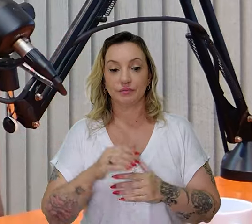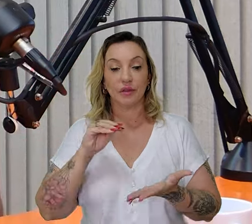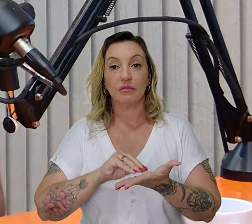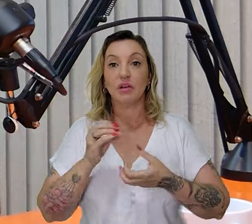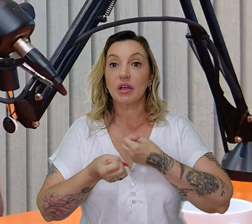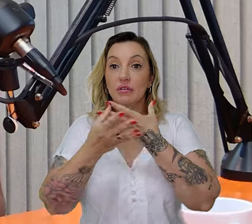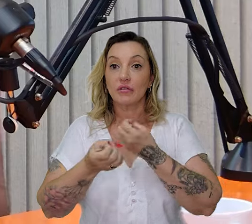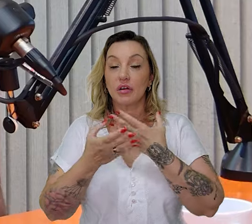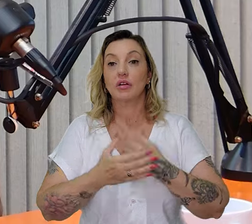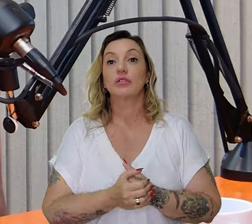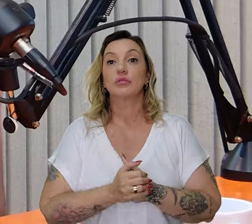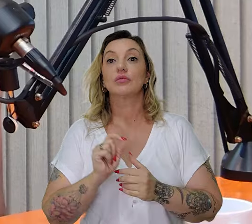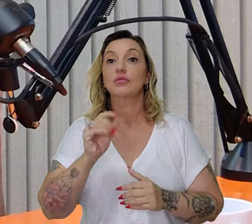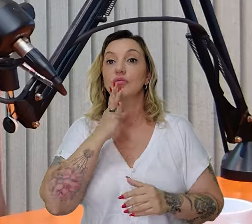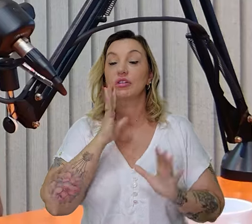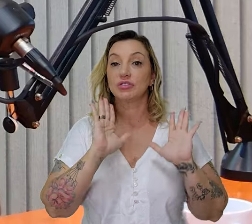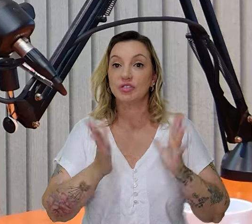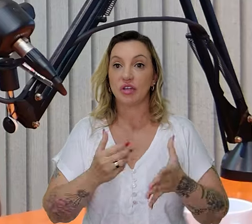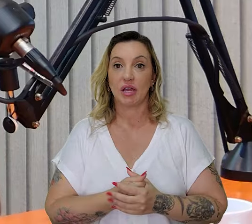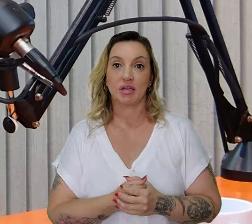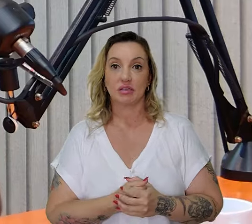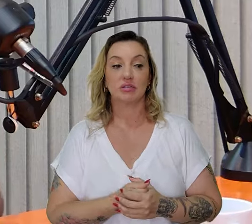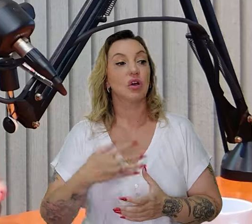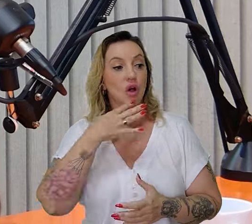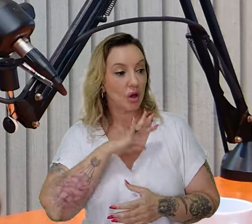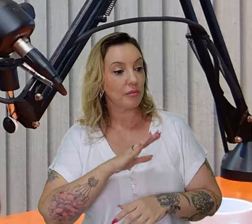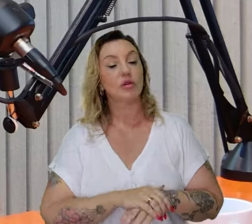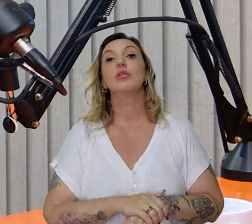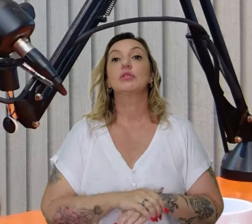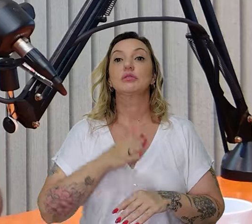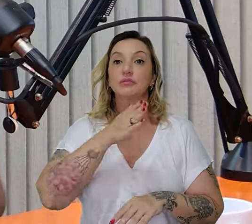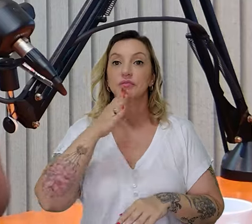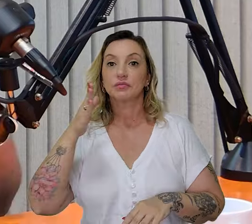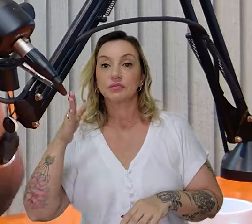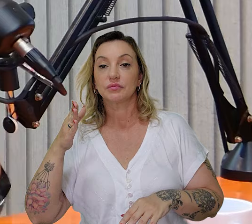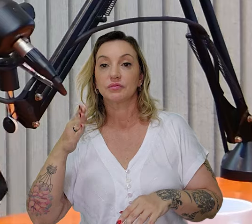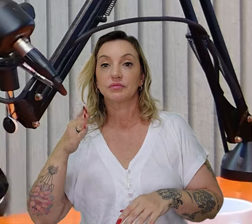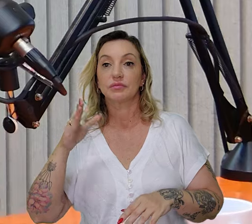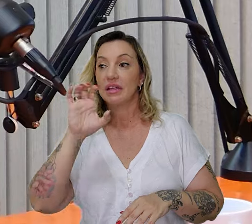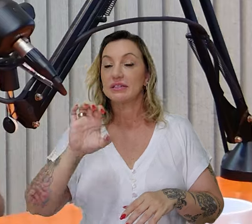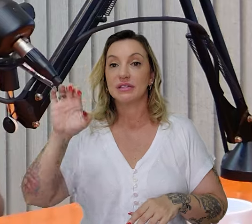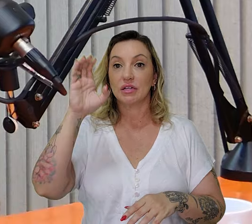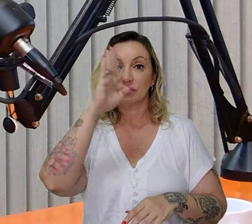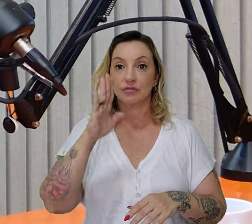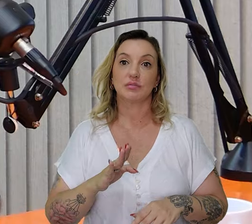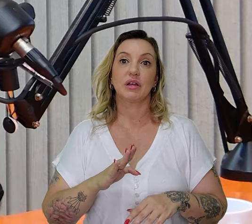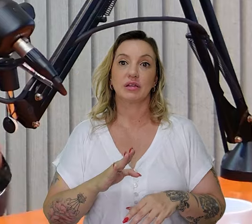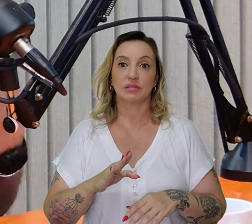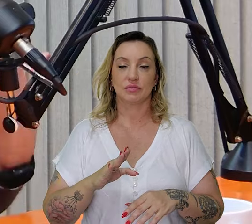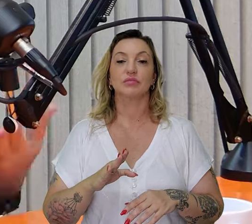conhecido e isso claro você vai para algumas alguns estados do Brasil isso é muito muito mais forte